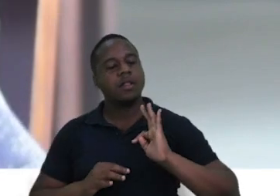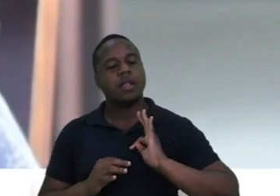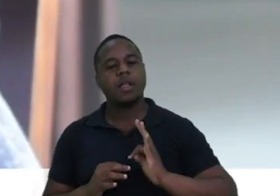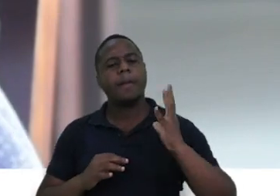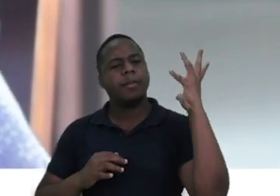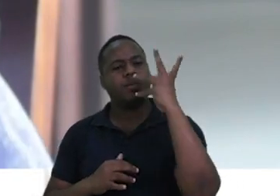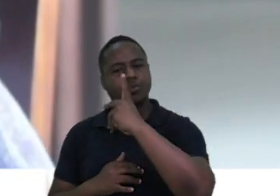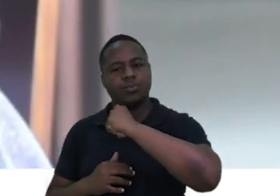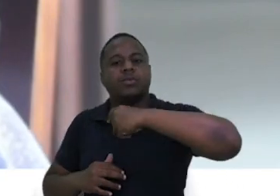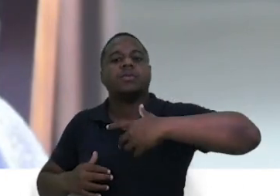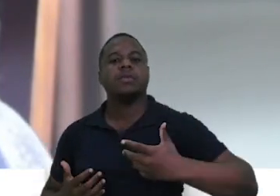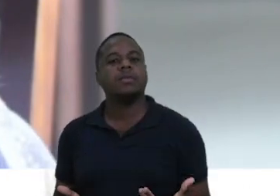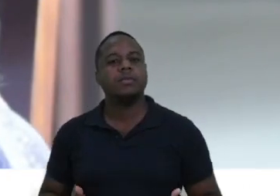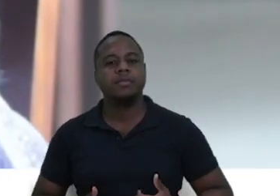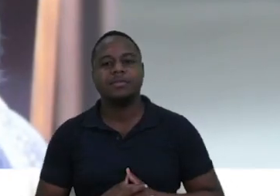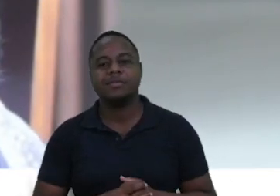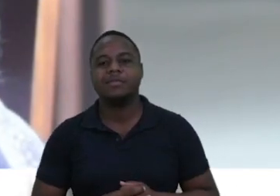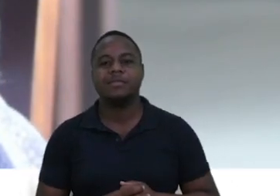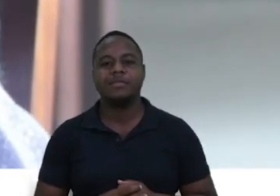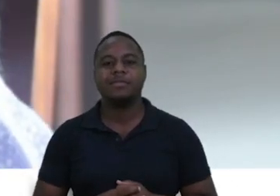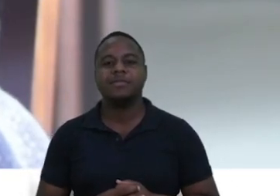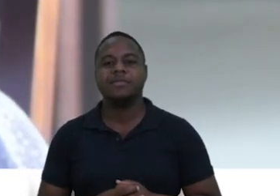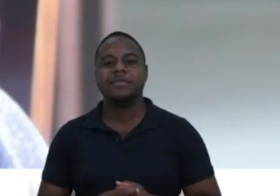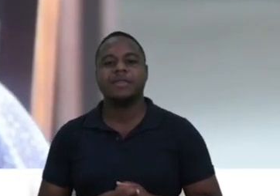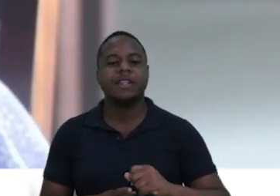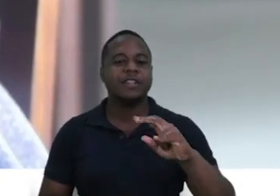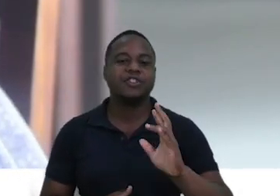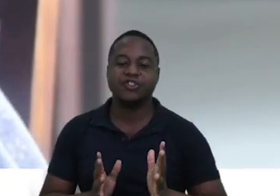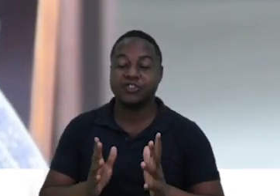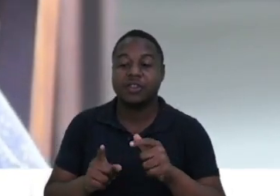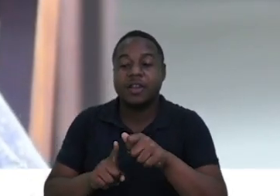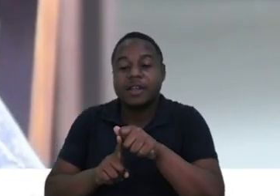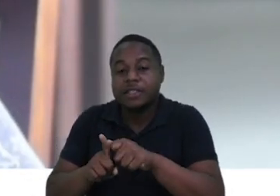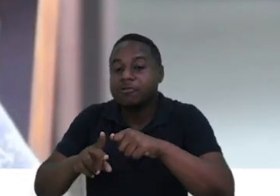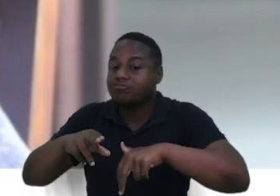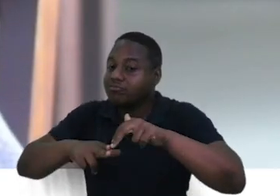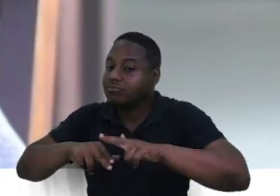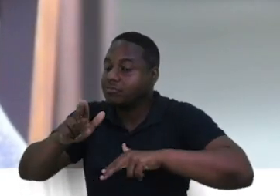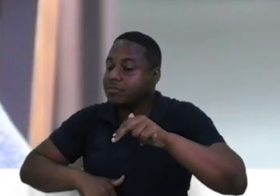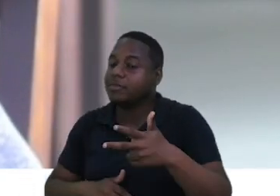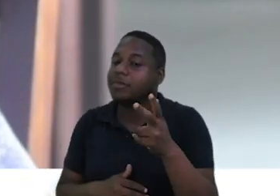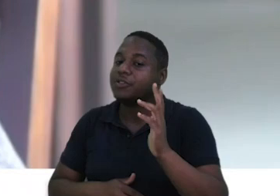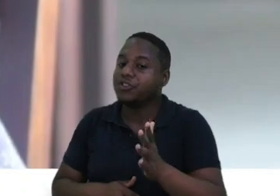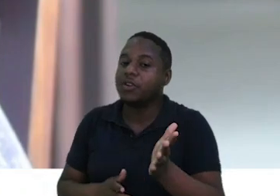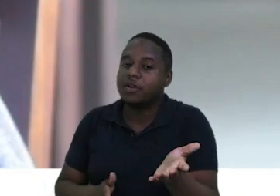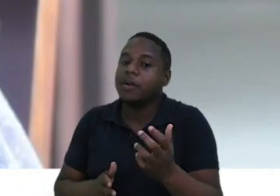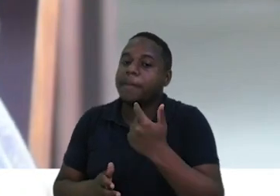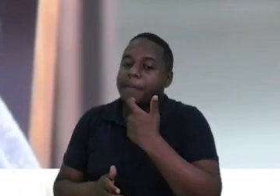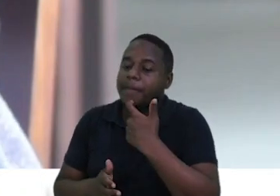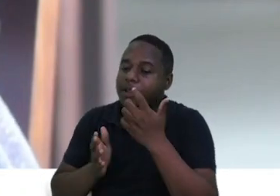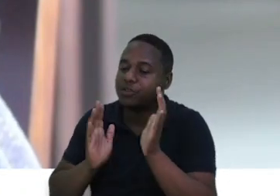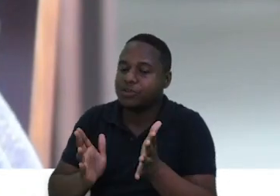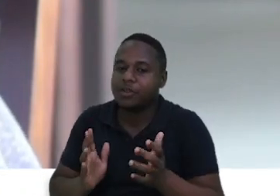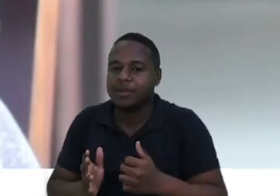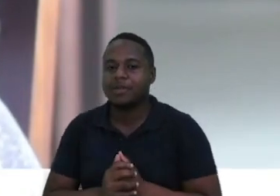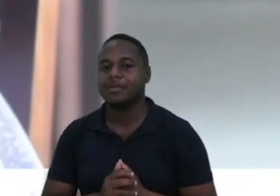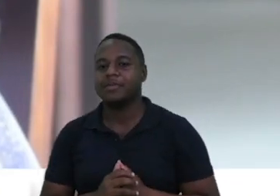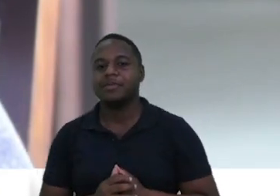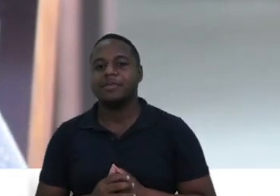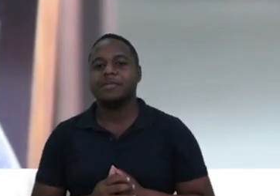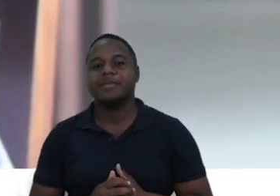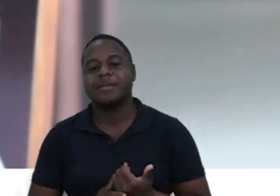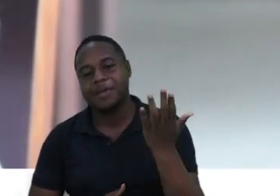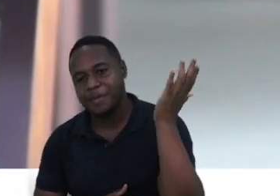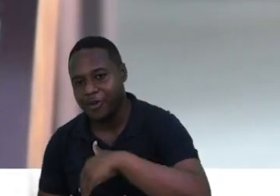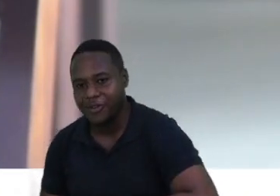forma bonita, com essa leveza. Já começando a instigar pro São João. Isso aí, São João tá aí, né? Batendo na porta, então vamos nos preparar. Mas é pra